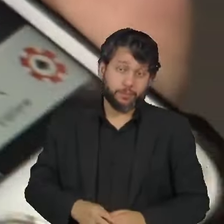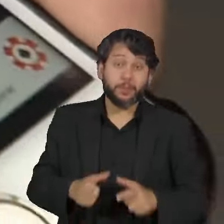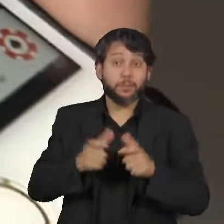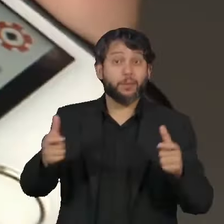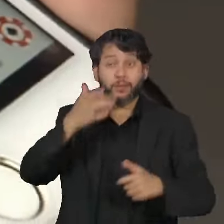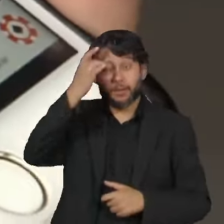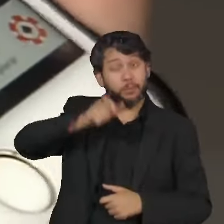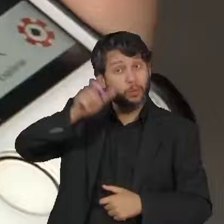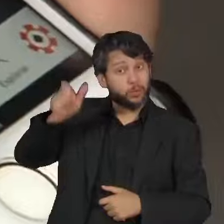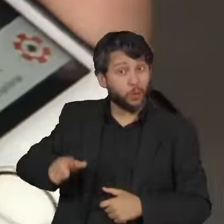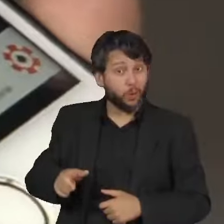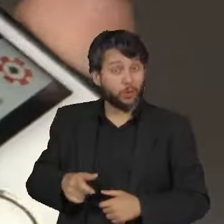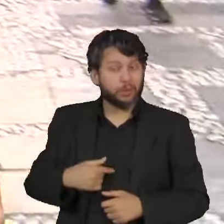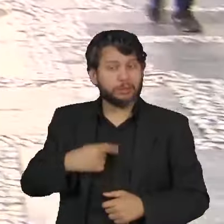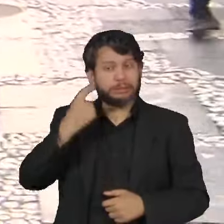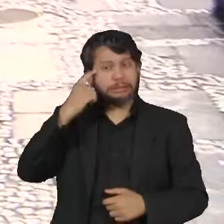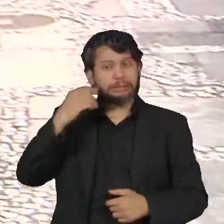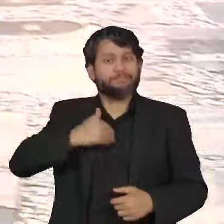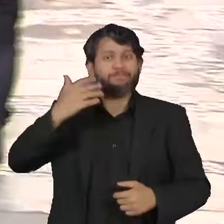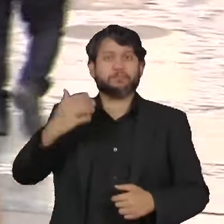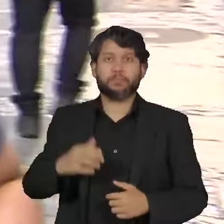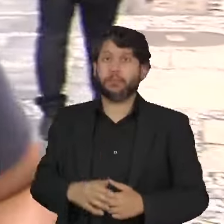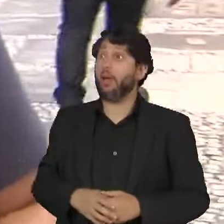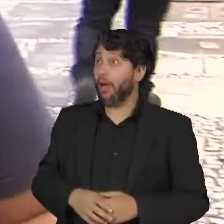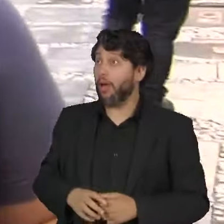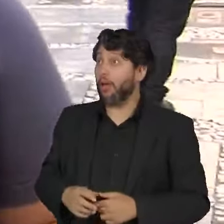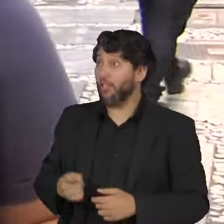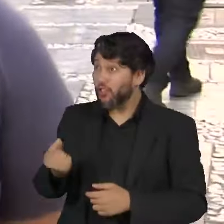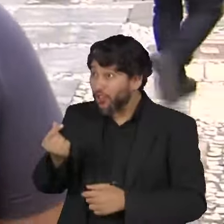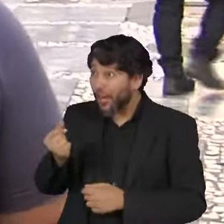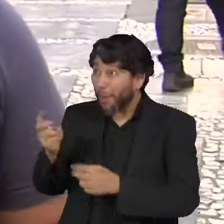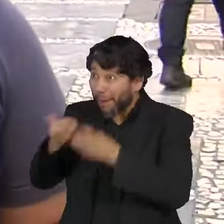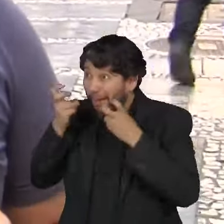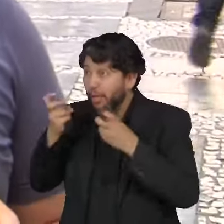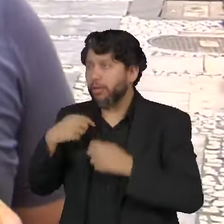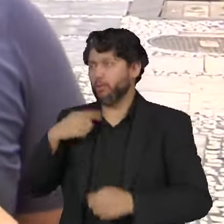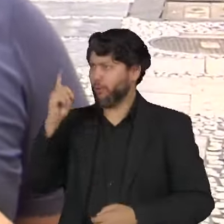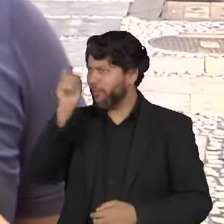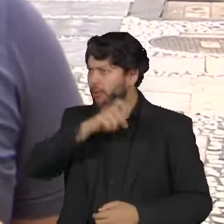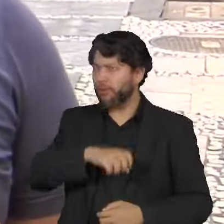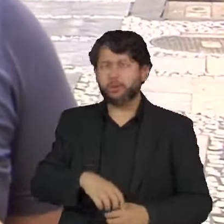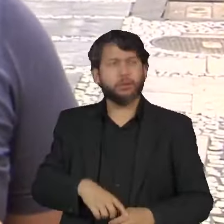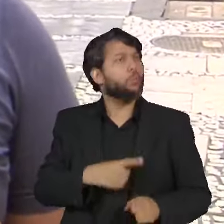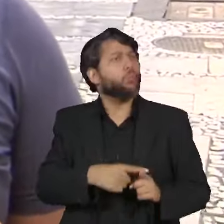muitos, já caiu a ficha. De fazer é fácil, difícil é ganhar dinheiro. Por quê?